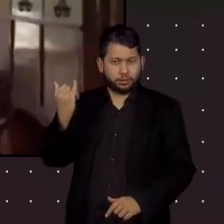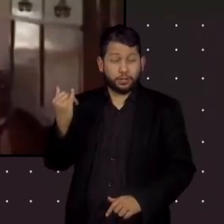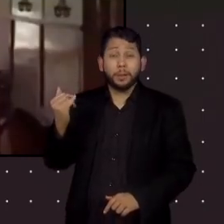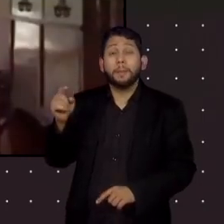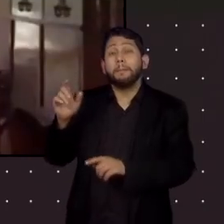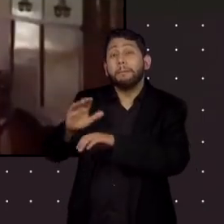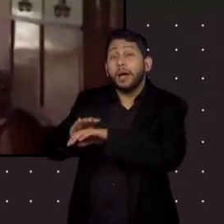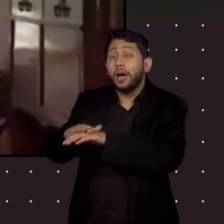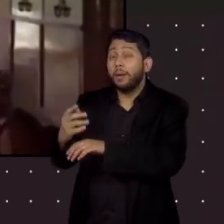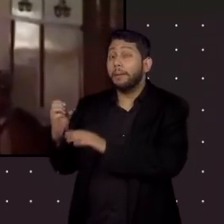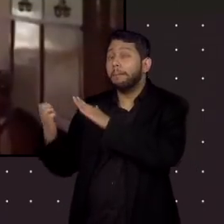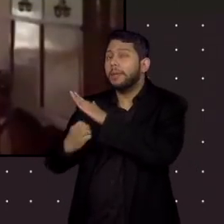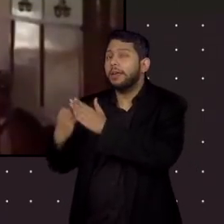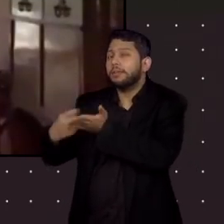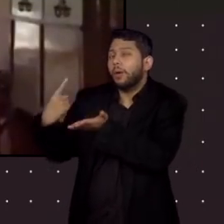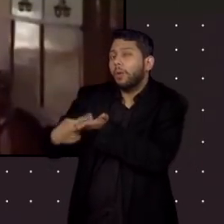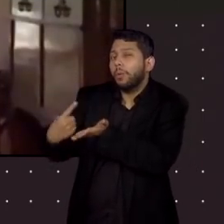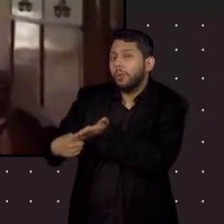colocou